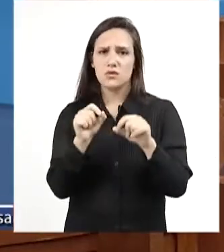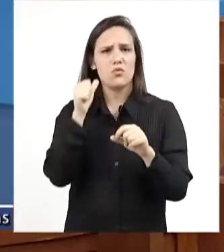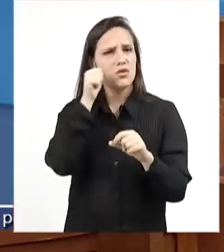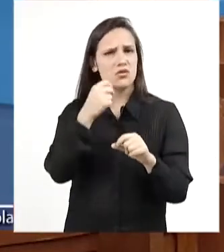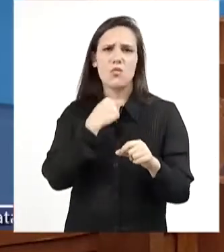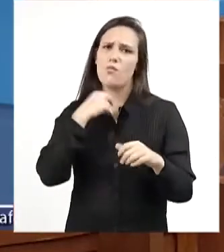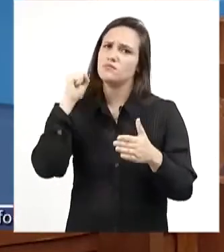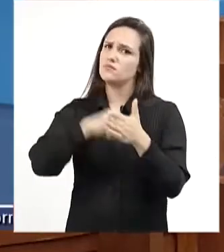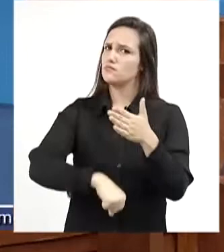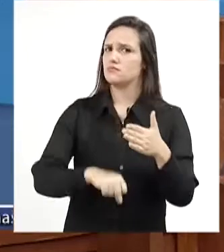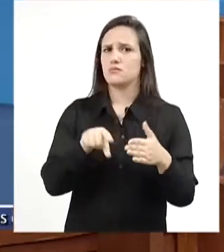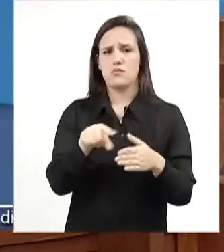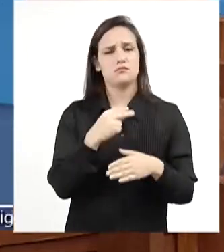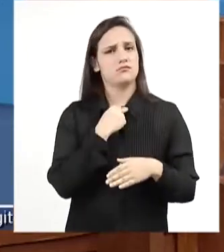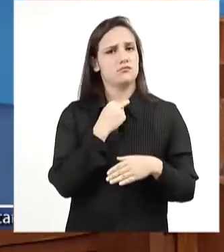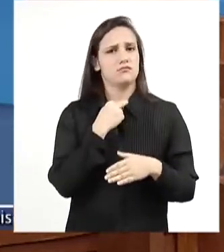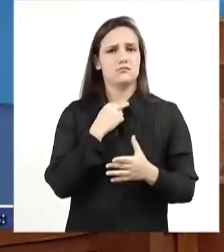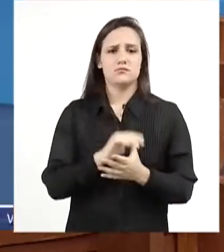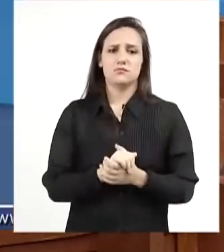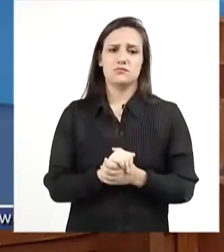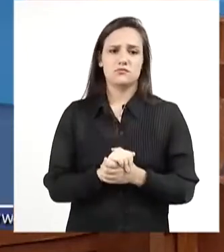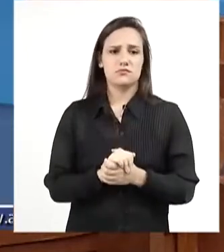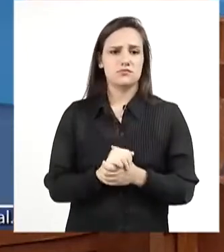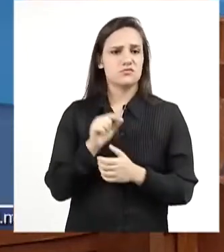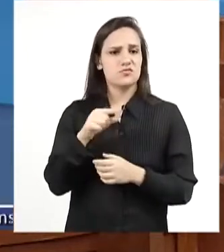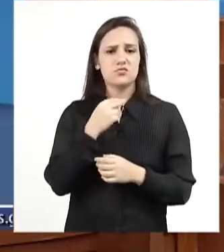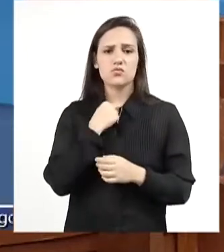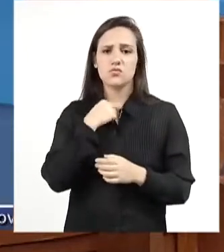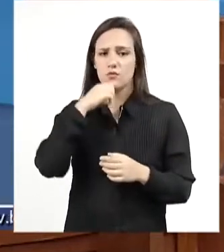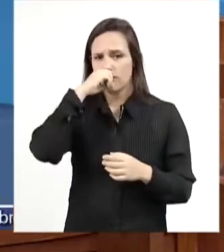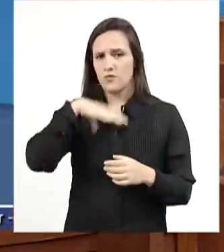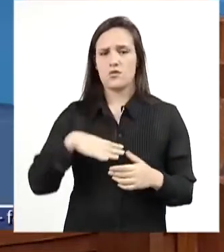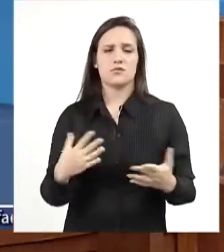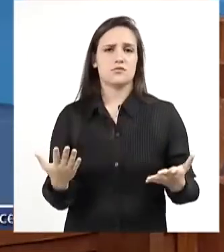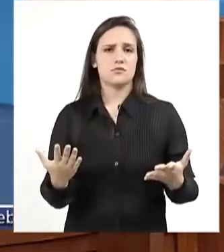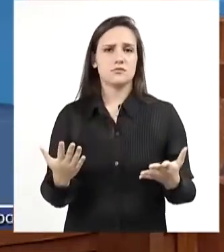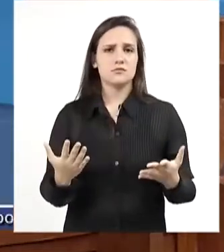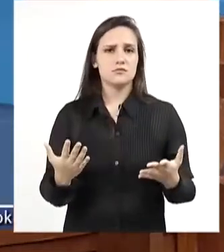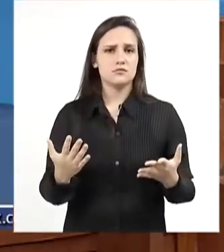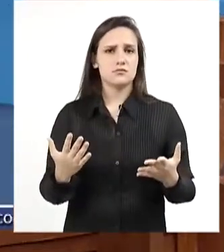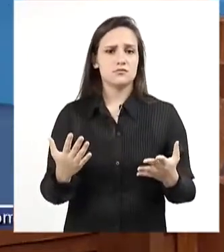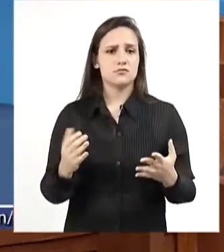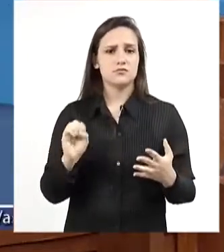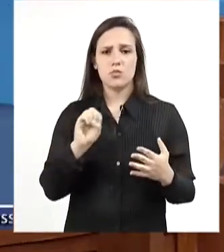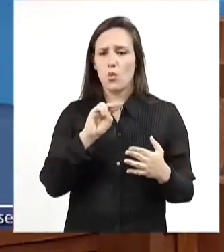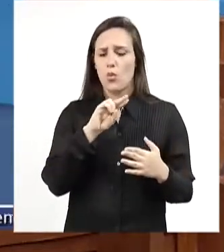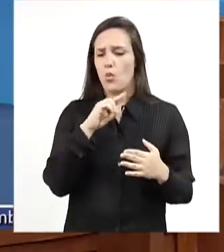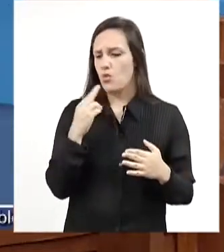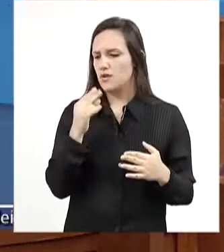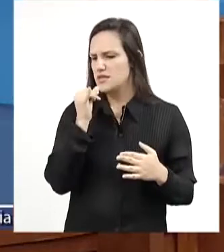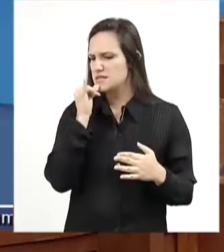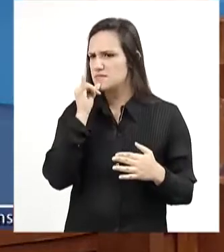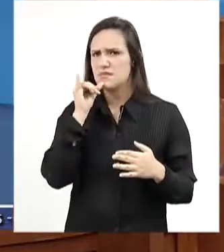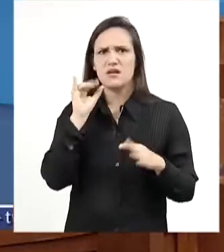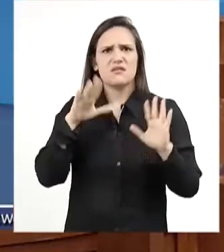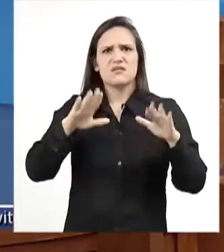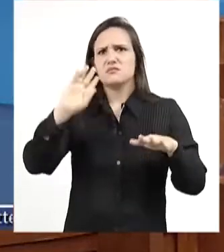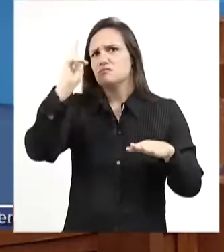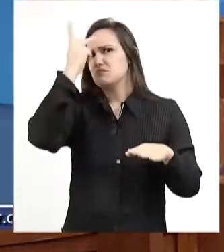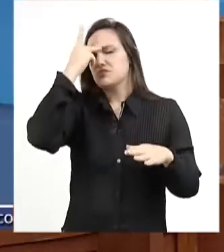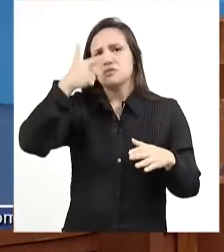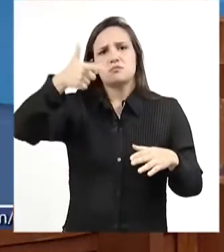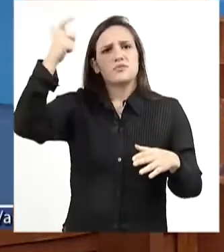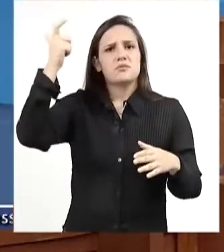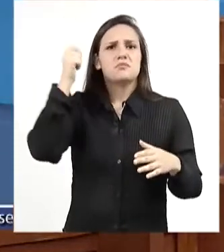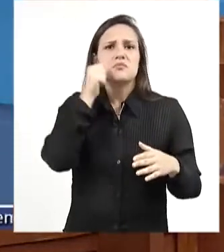bate, que em mulher você não agride, e muito menos chegar a extrapolar os limites da razão humana de tirar a